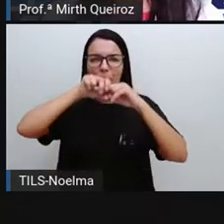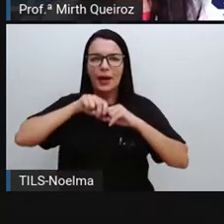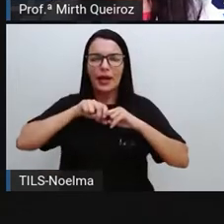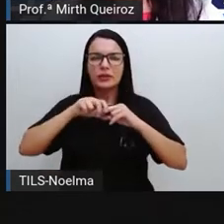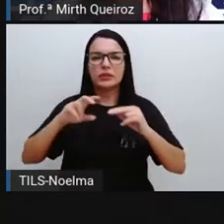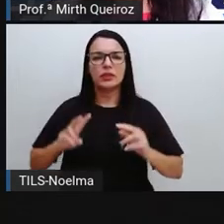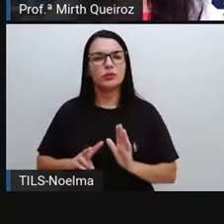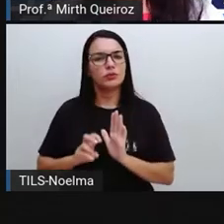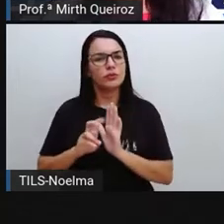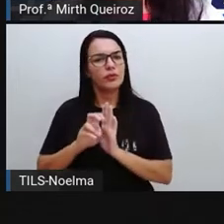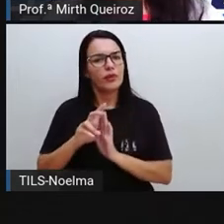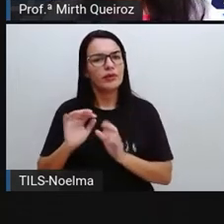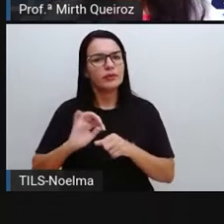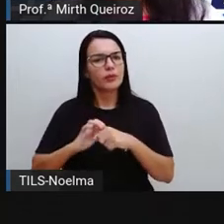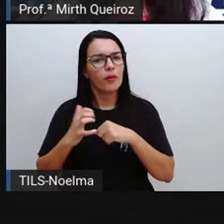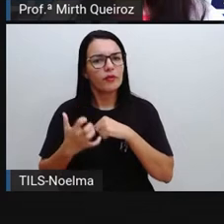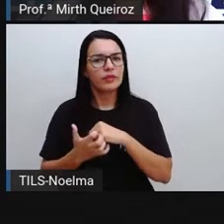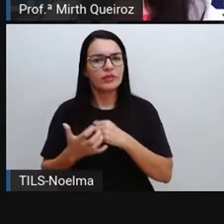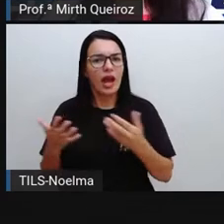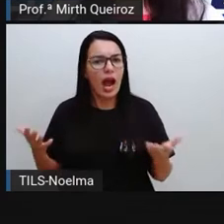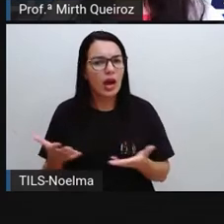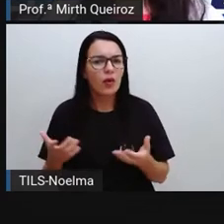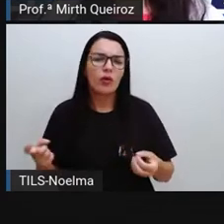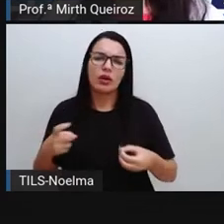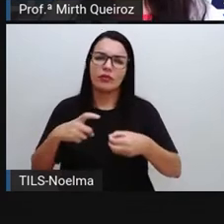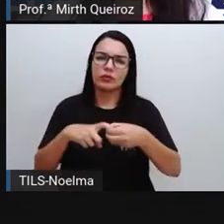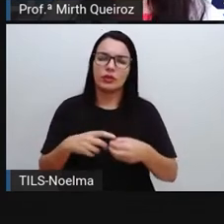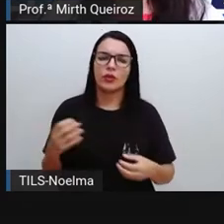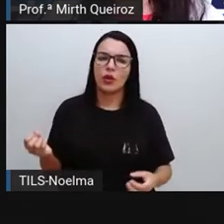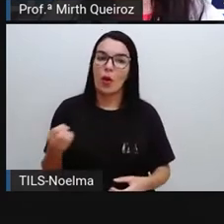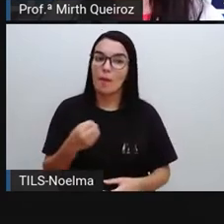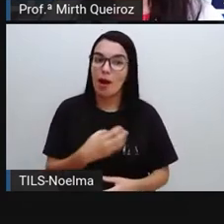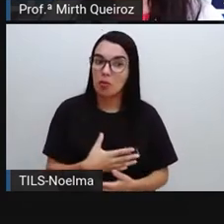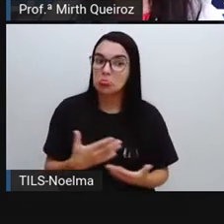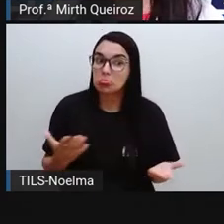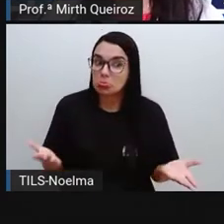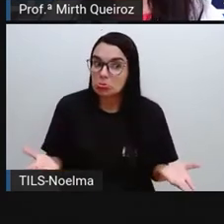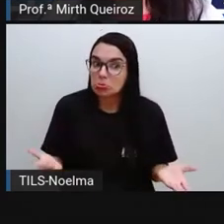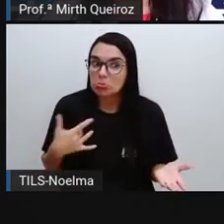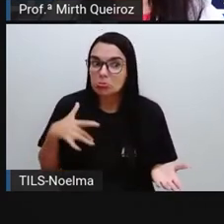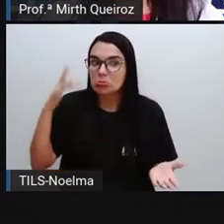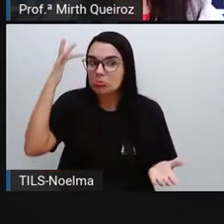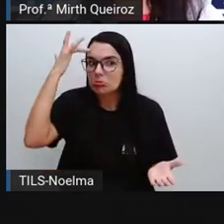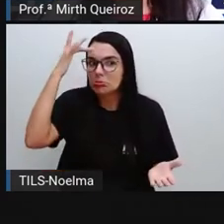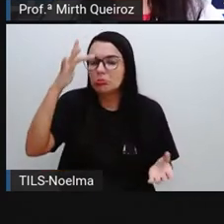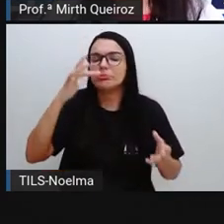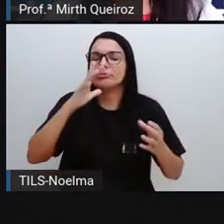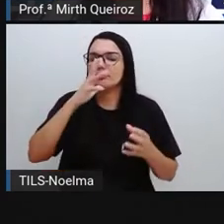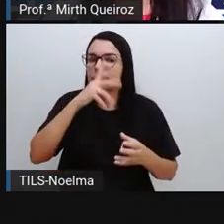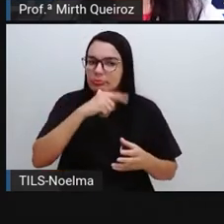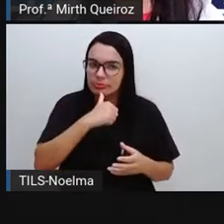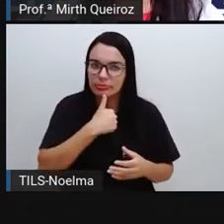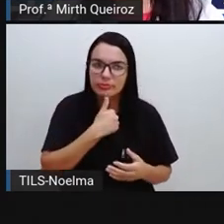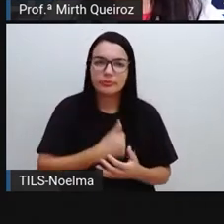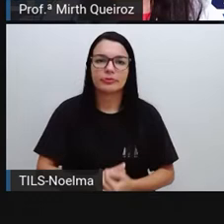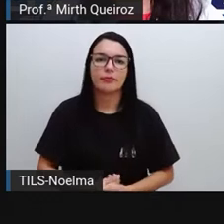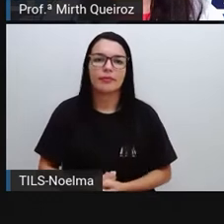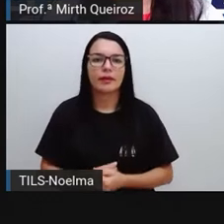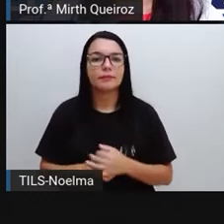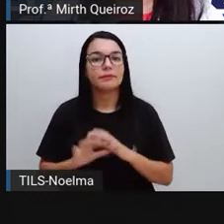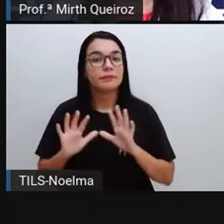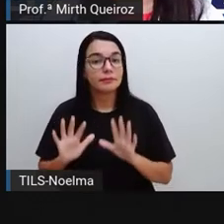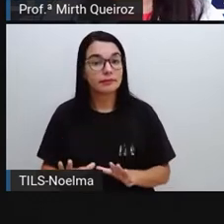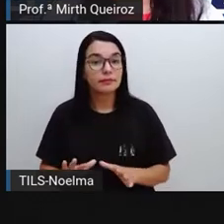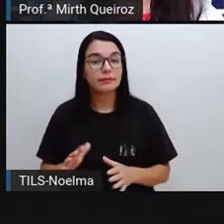a voltar ao novo normal, né? Porque ao normal mesmo ainda a gente não consegue.